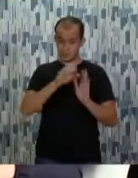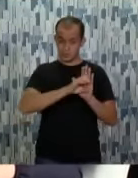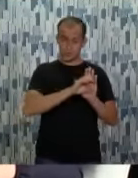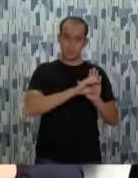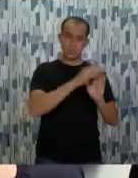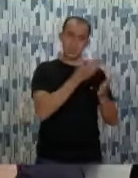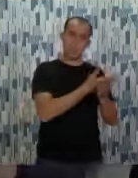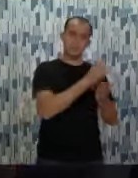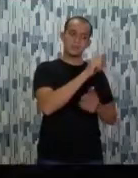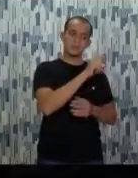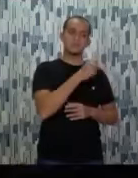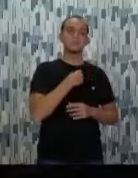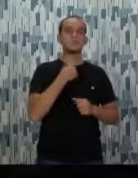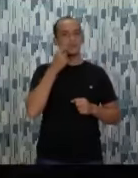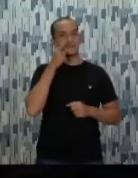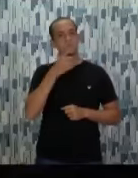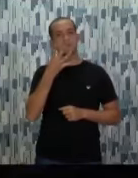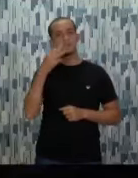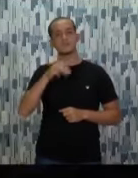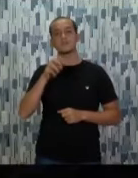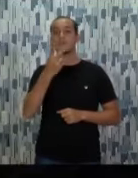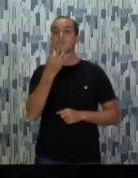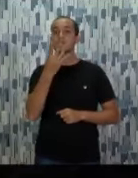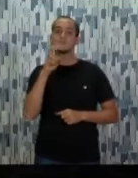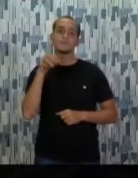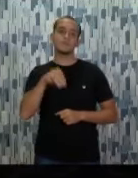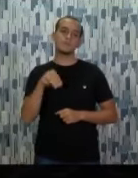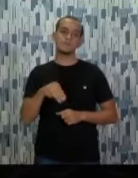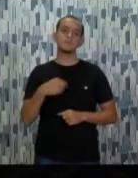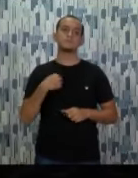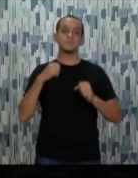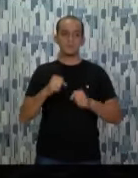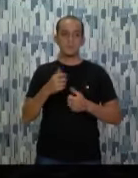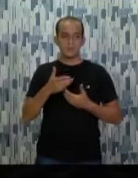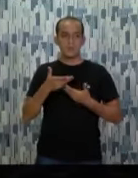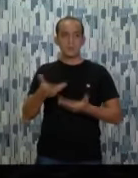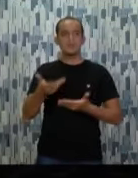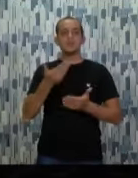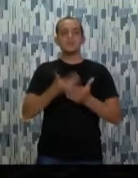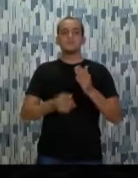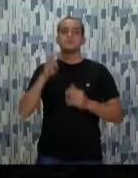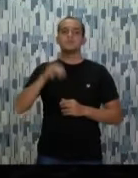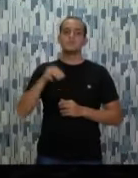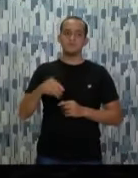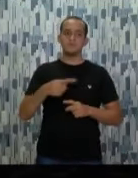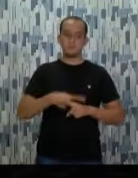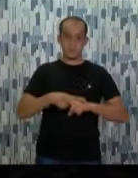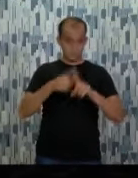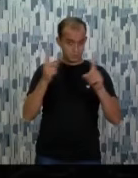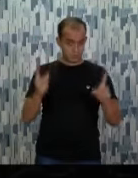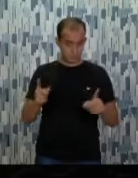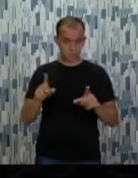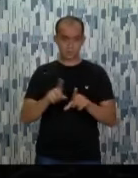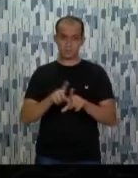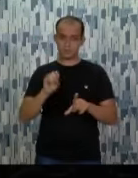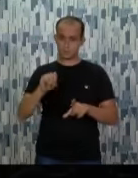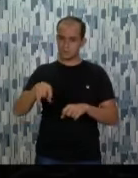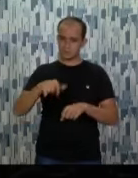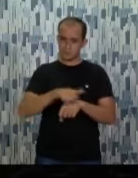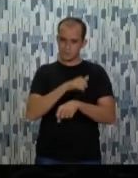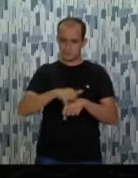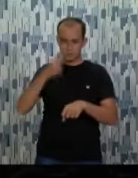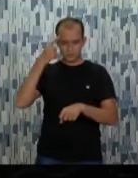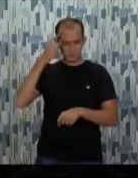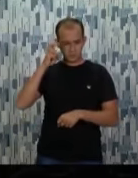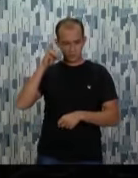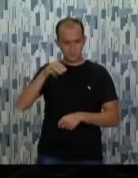eu garanti a aula 45 minutos da aula dada. Então eu posso me dar o luxo de perder 5 minutos. Mas, se essa estratégia de 5